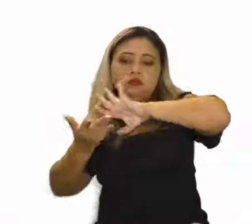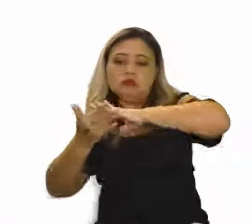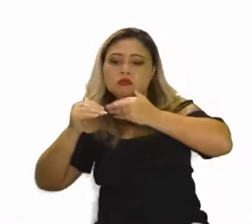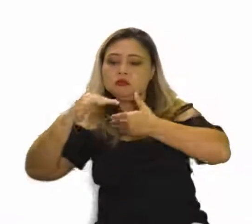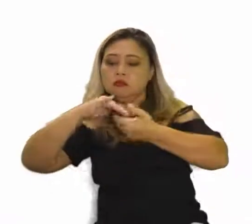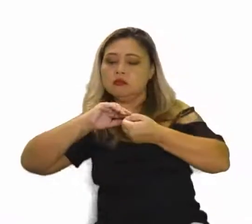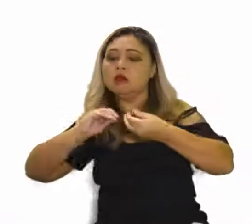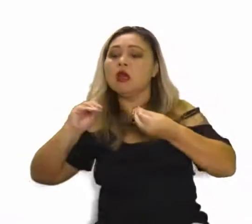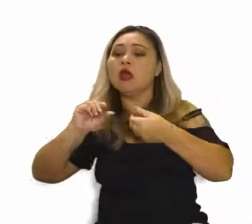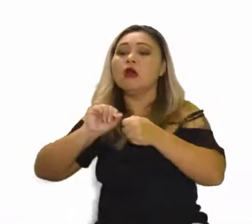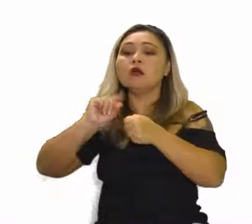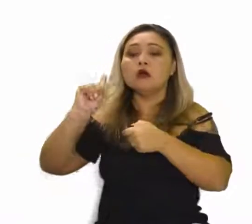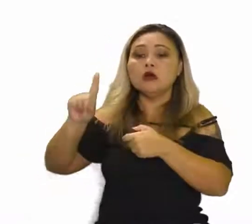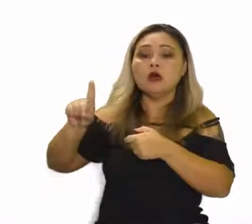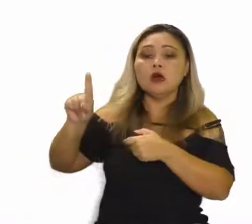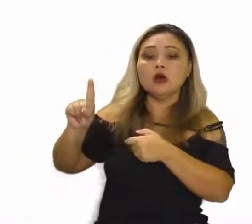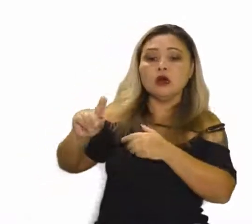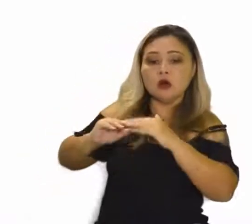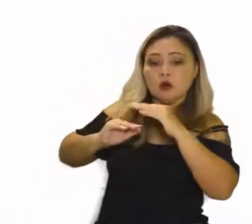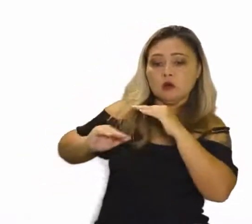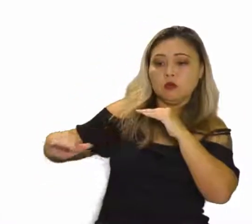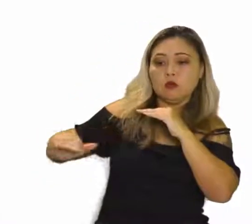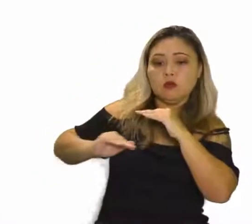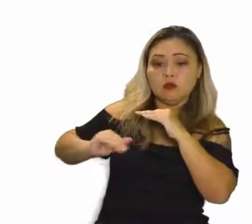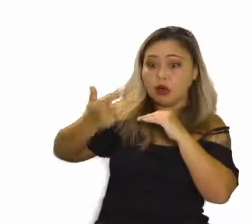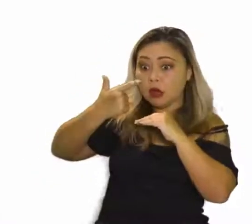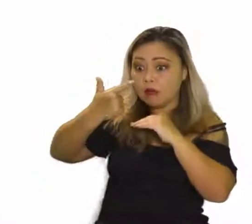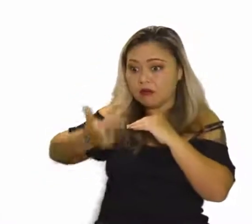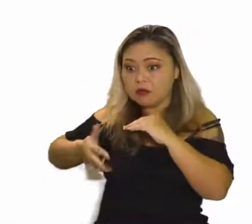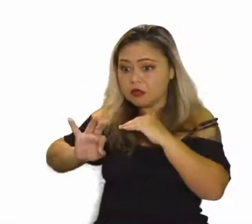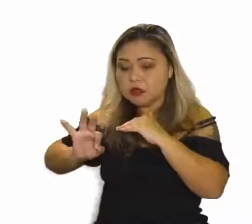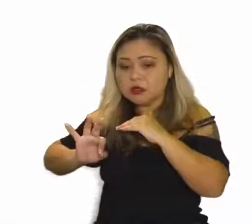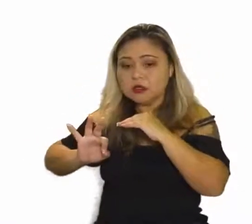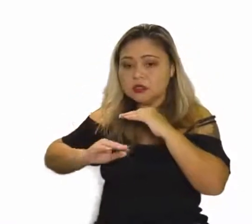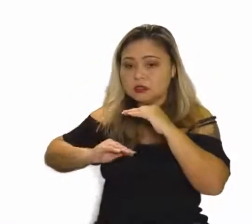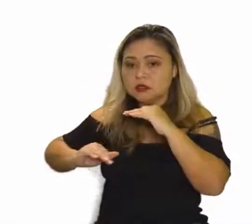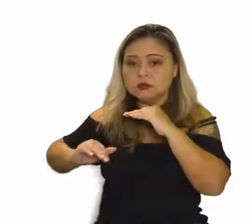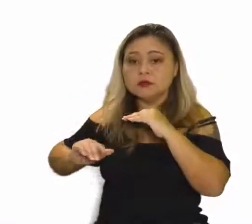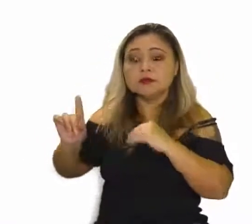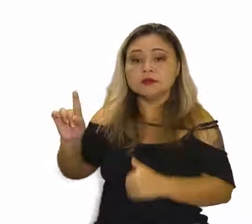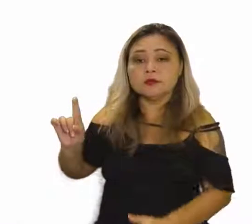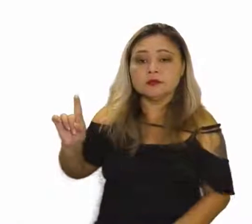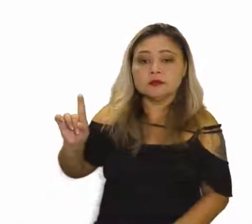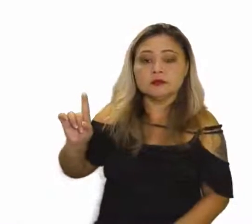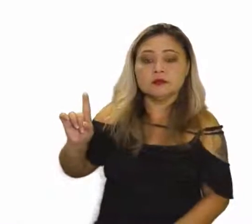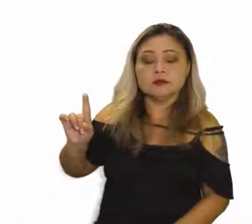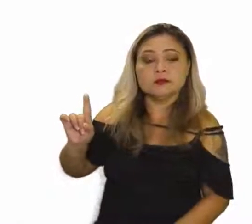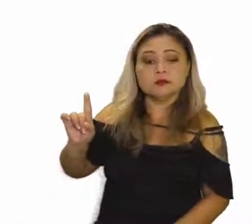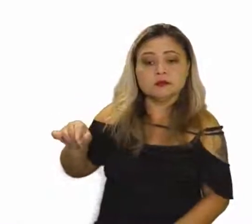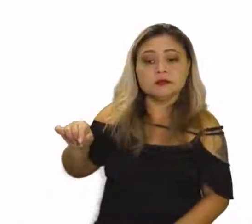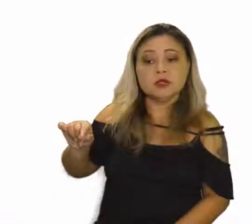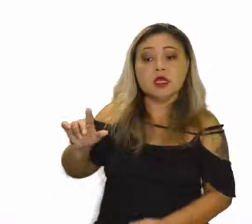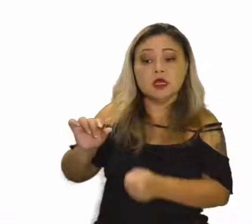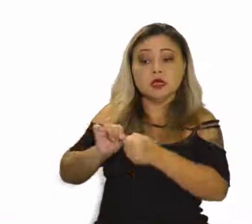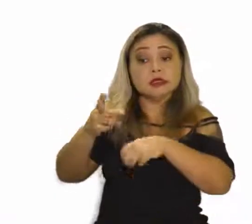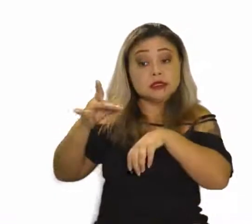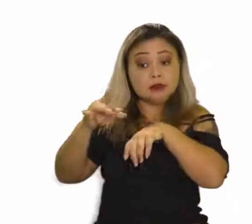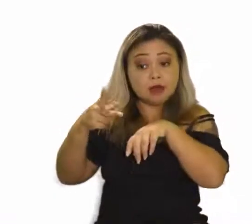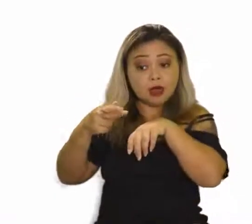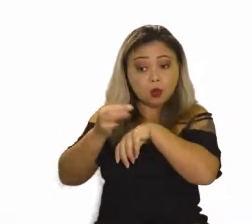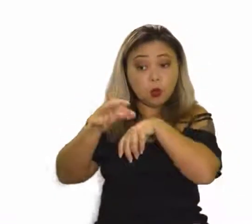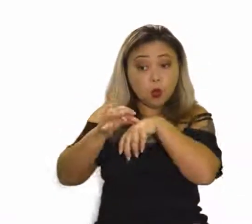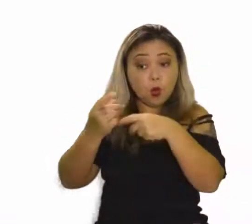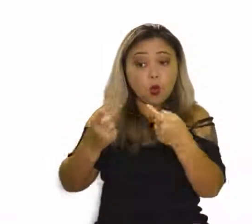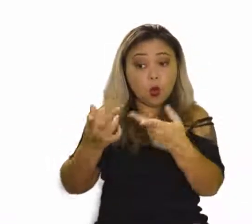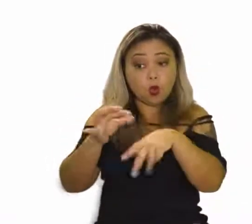barro, significa que aqui o chão não dá para ver direitinho. Deixa eu passar aqui, ó, isso aqui é para corte, tá? O chão,